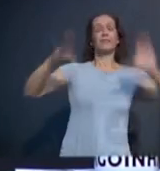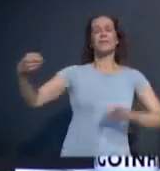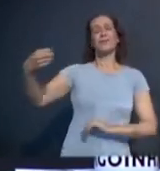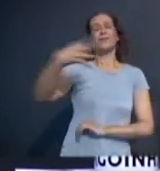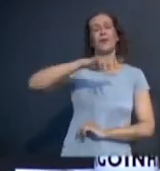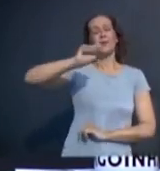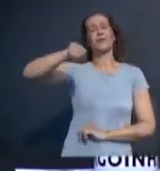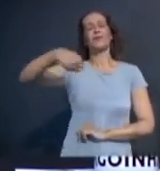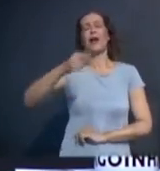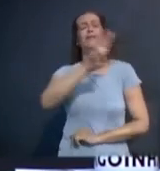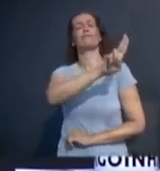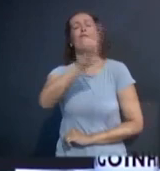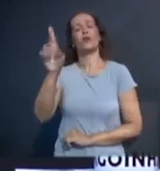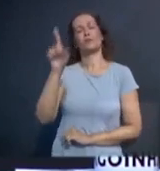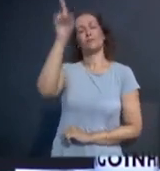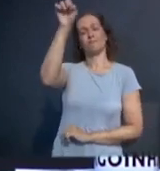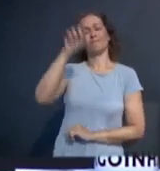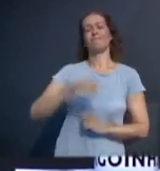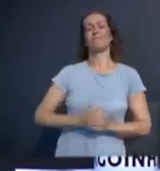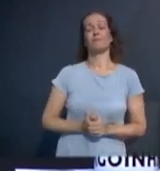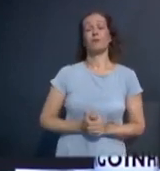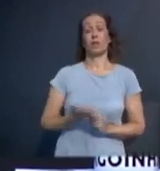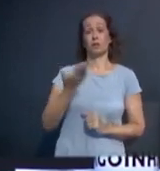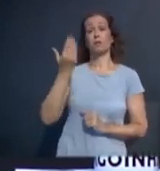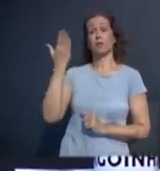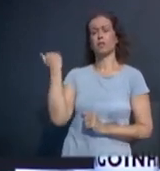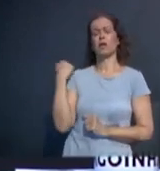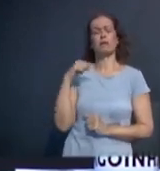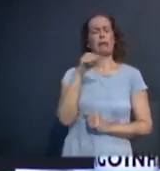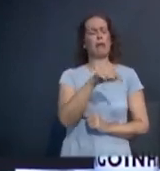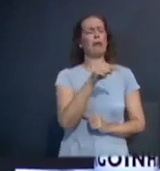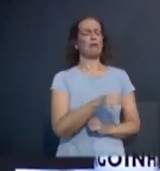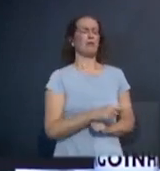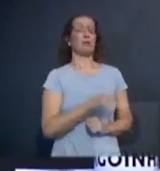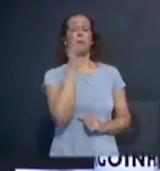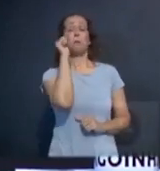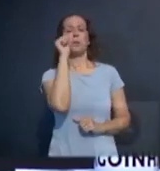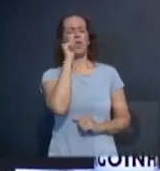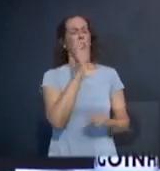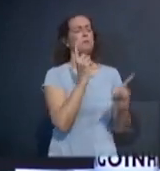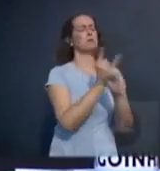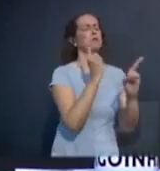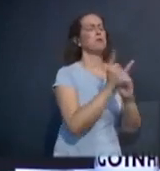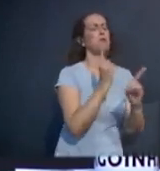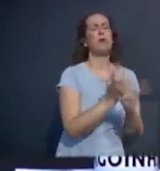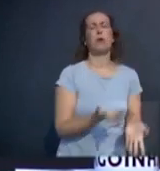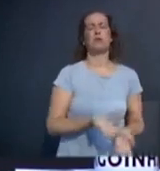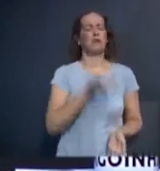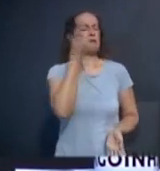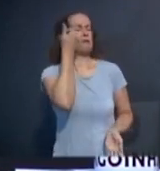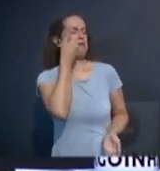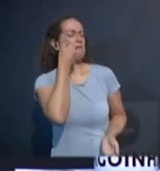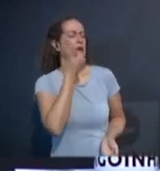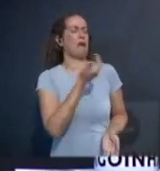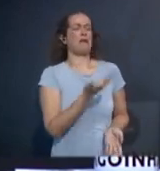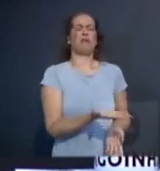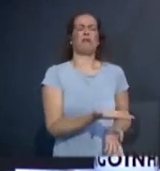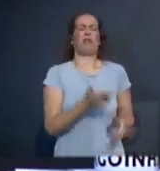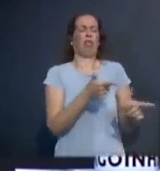Até aquela época o nome dela era prostituta, radeira, vadia, seja o nome que